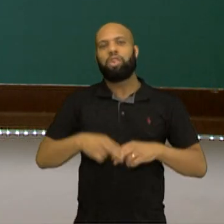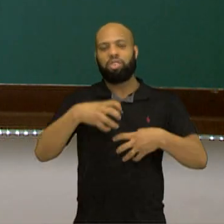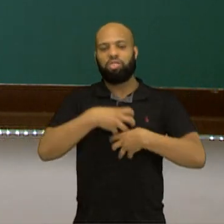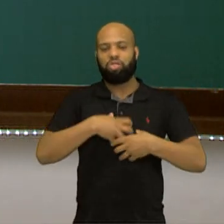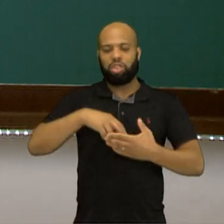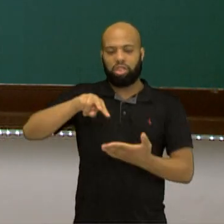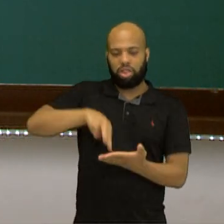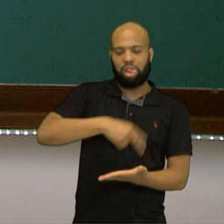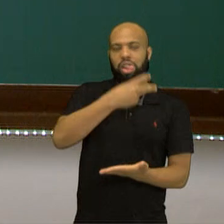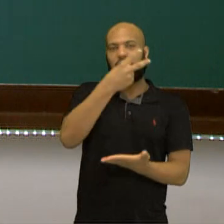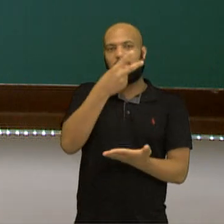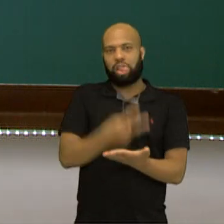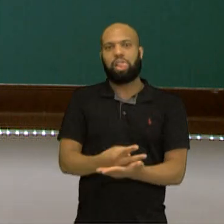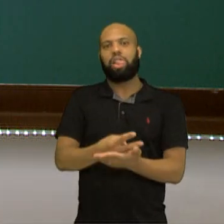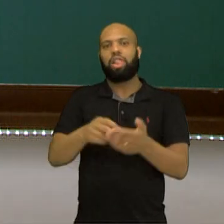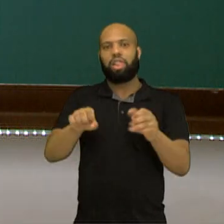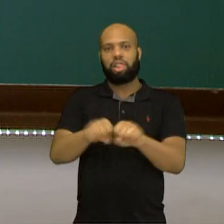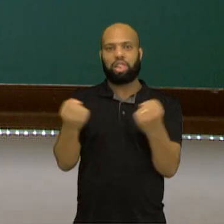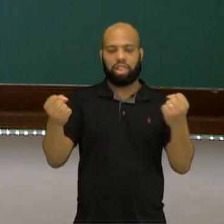impacto acontece.